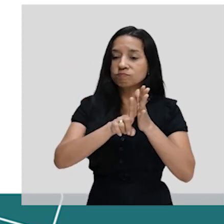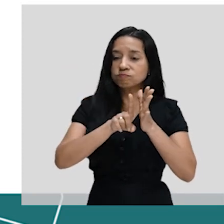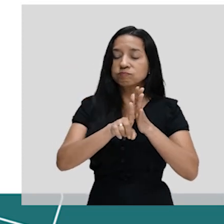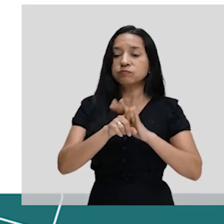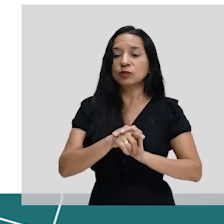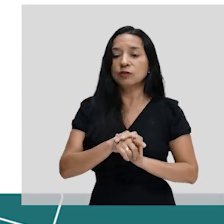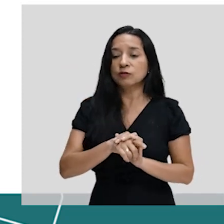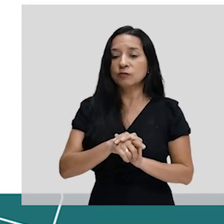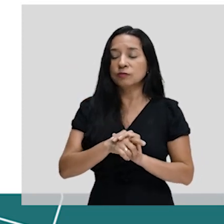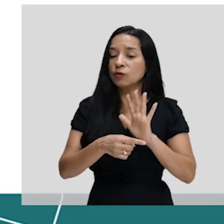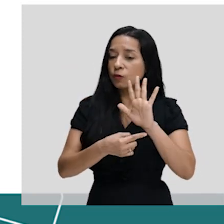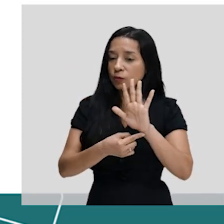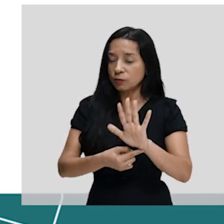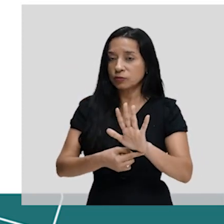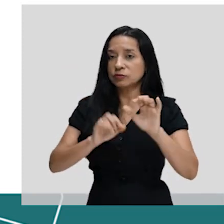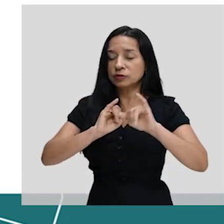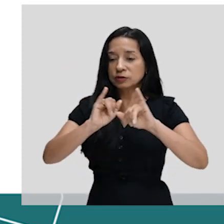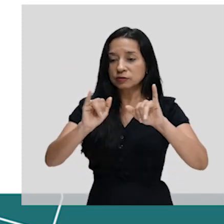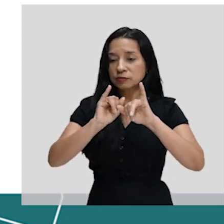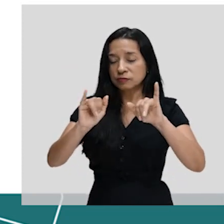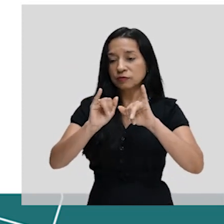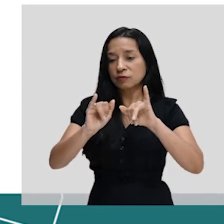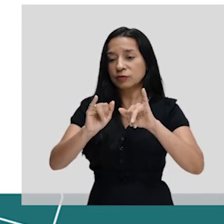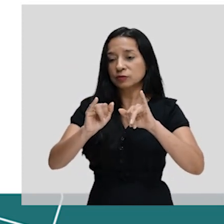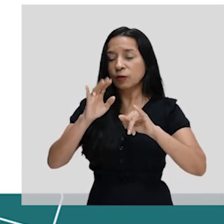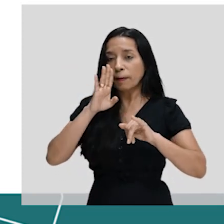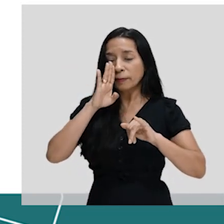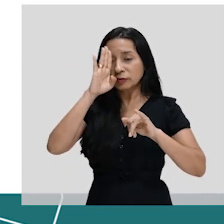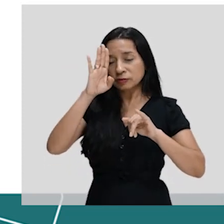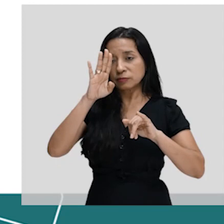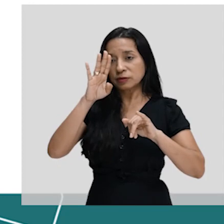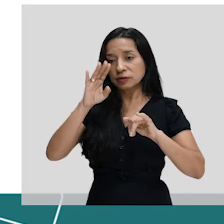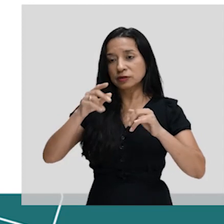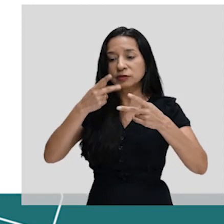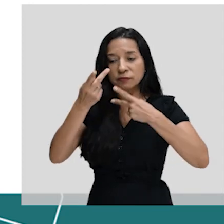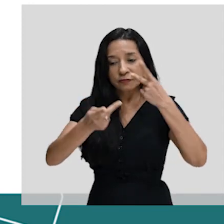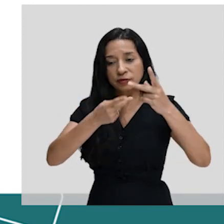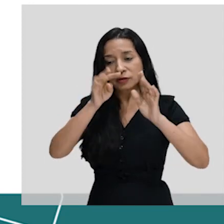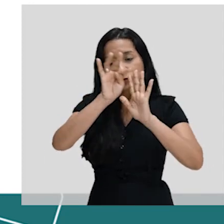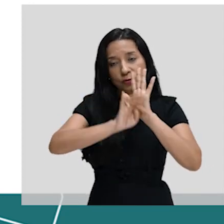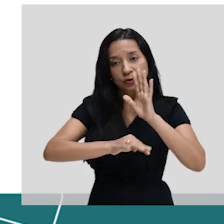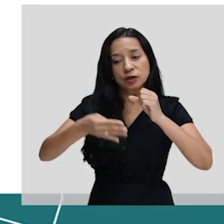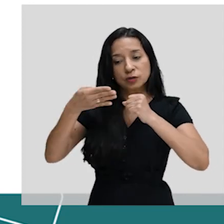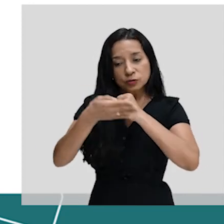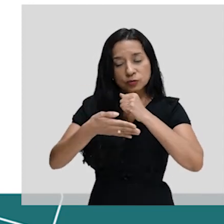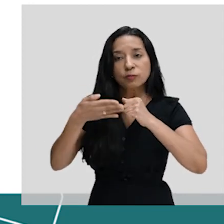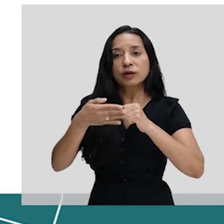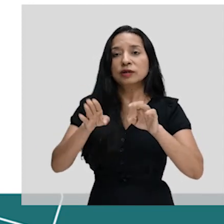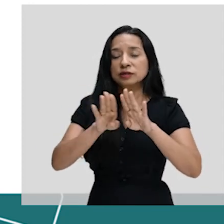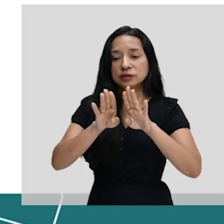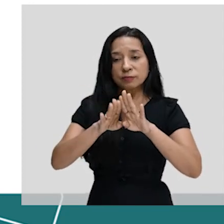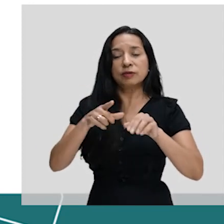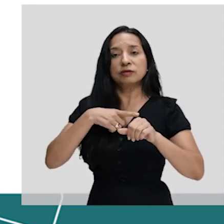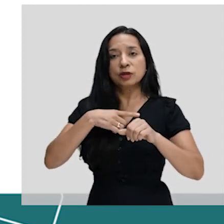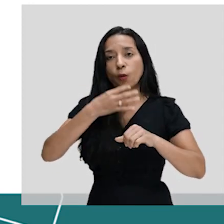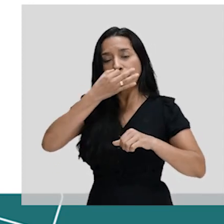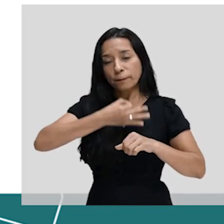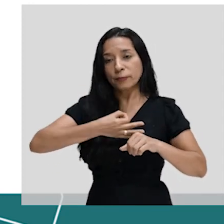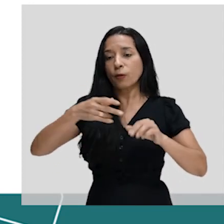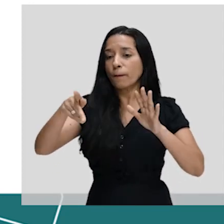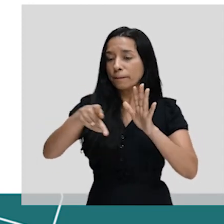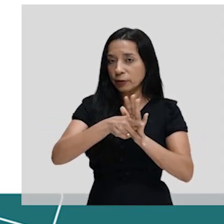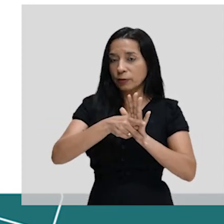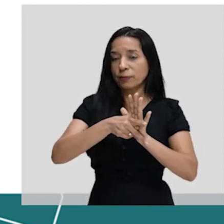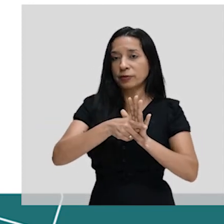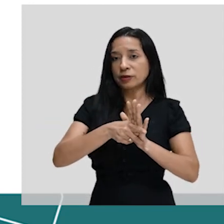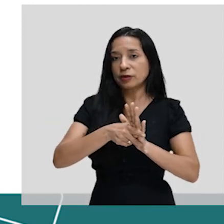vou considerar as informações centrais, eu vou falar do texto base, mas eu também tenho o meu juízo de valor e vou